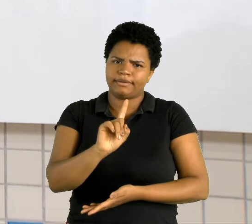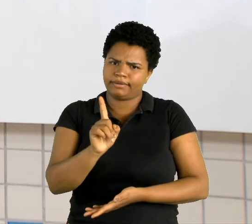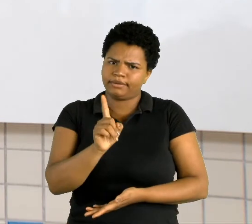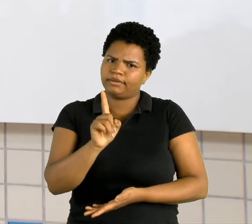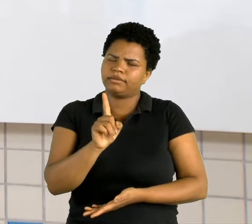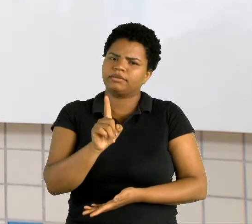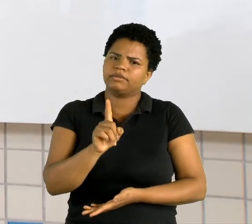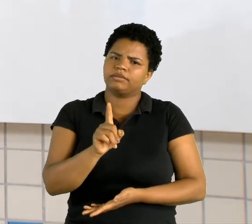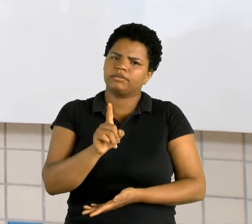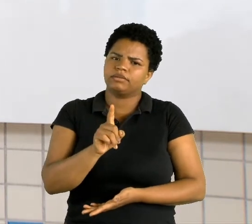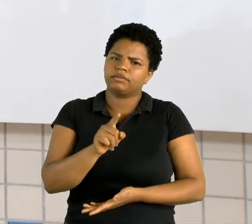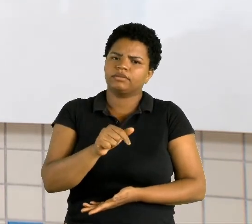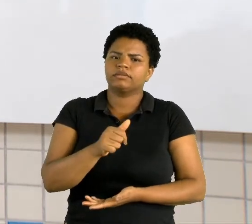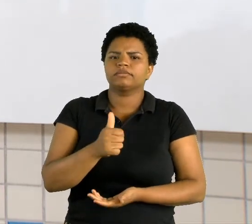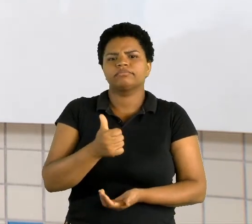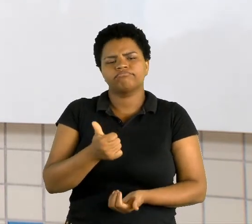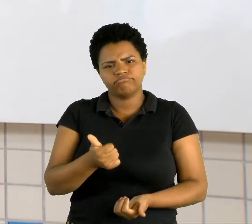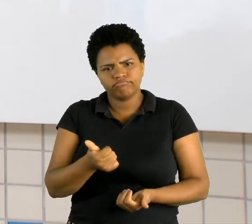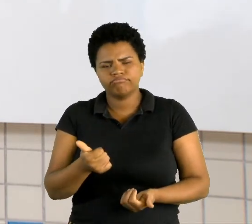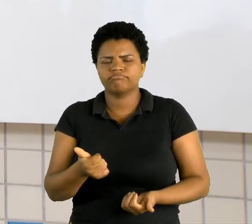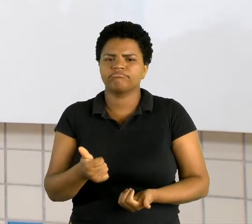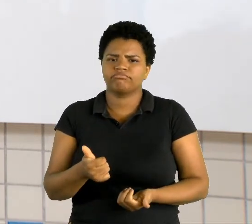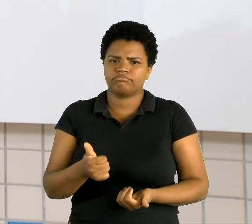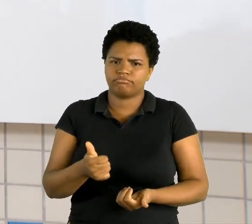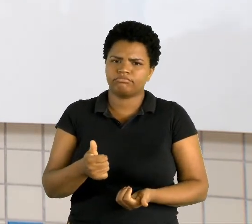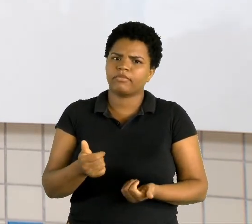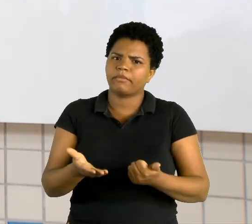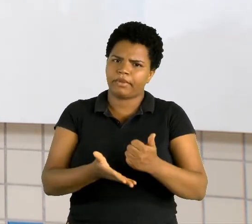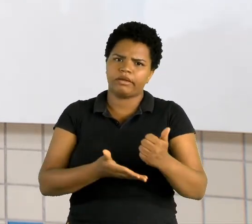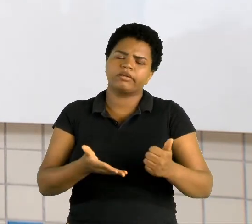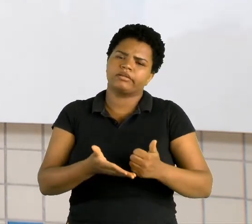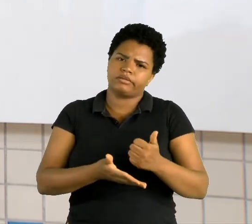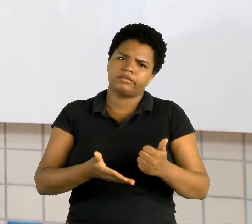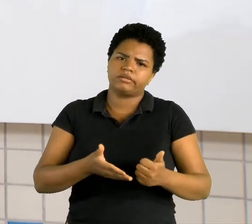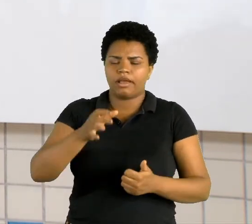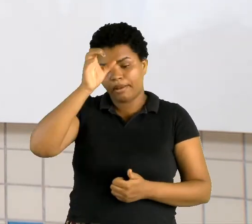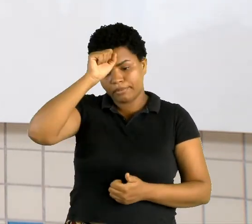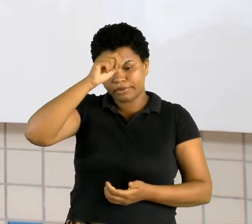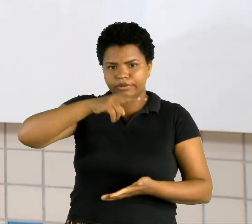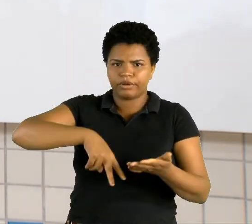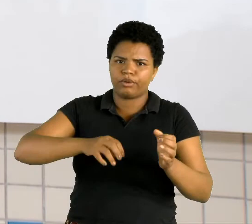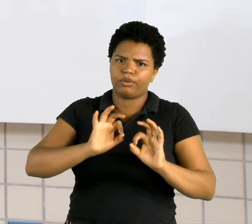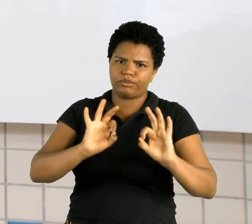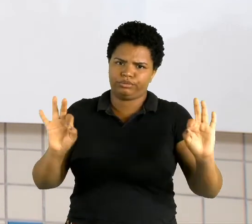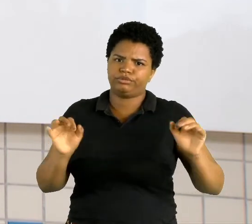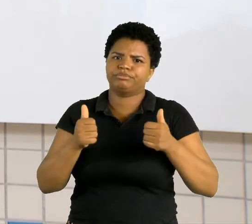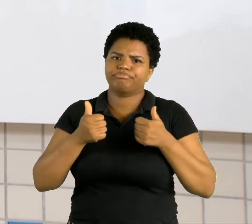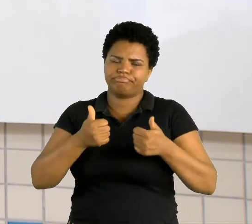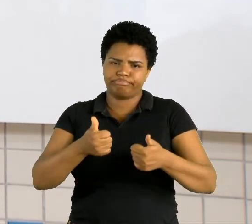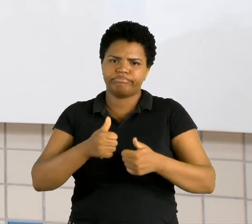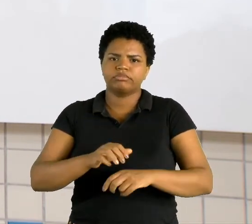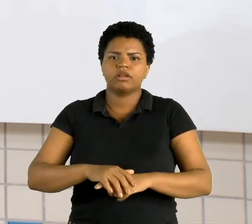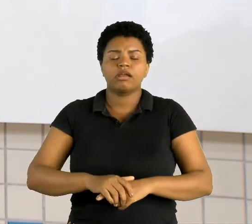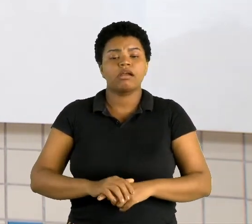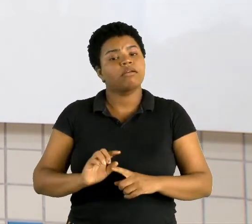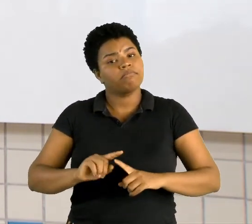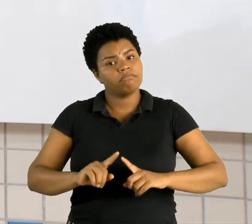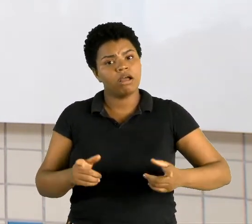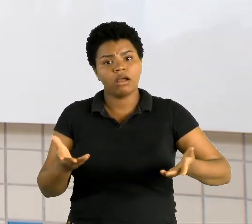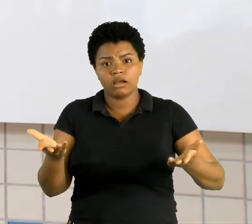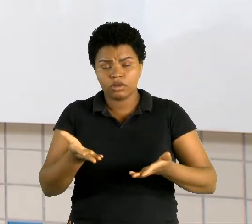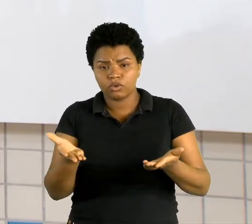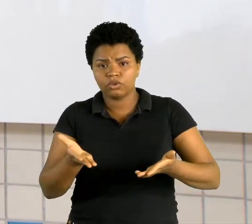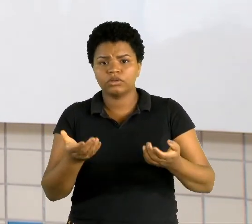É bacana? Sim, é. É o básico. Aprendeu a ler? Ótimo, muito bem. Mas agora você tem